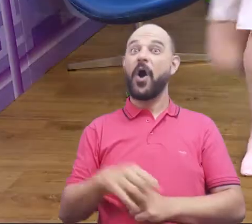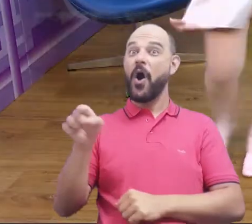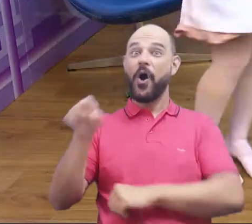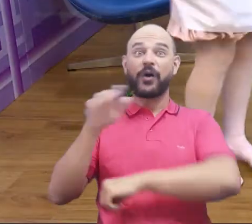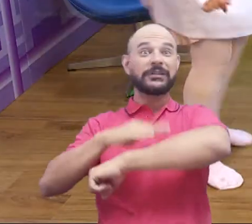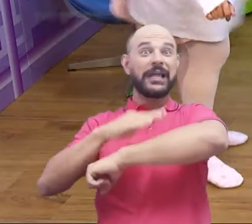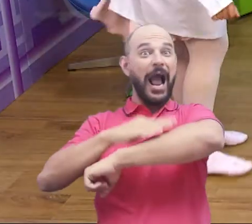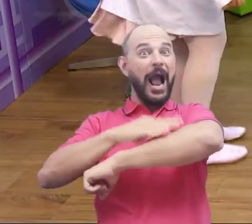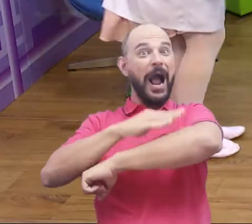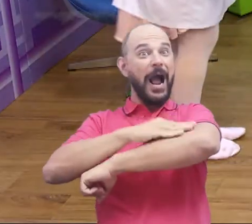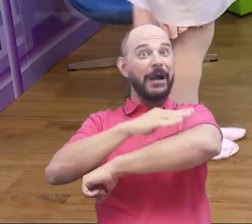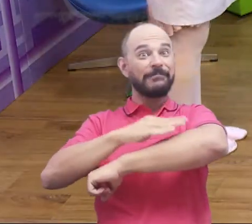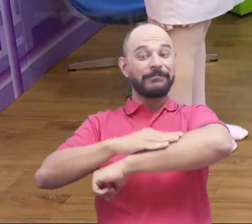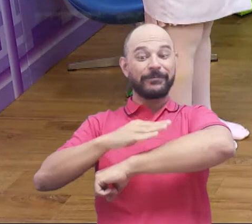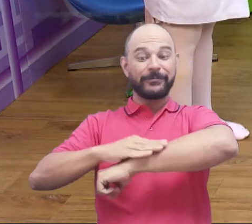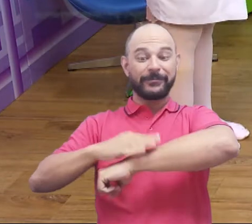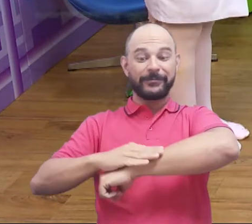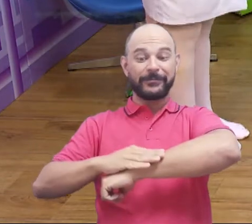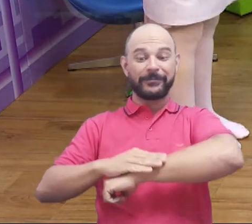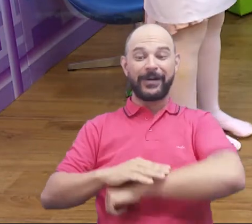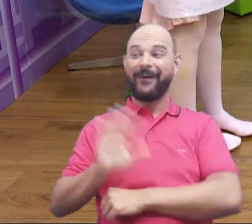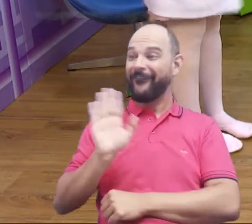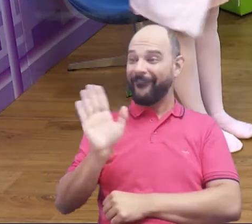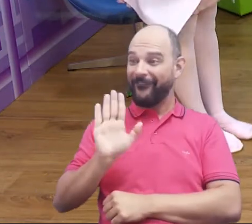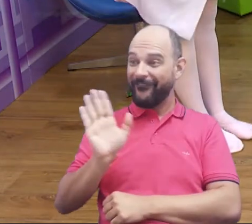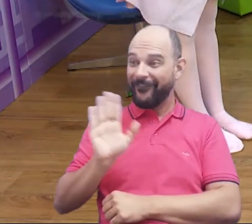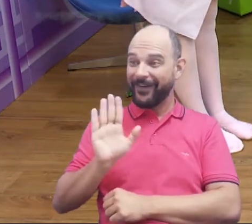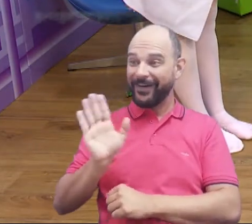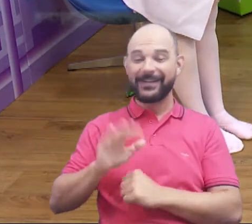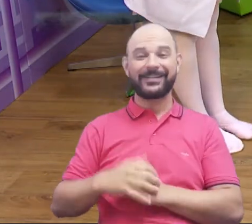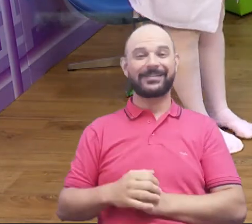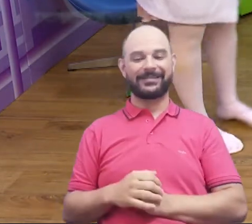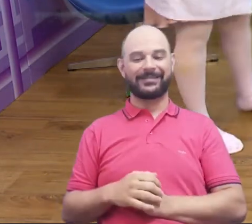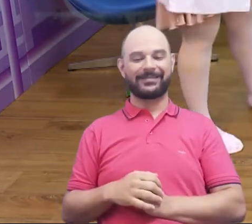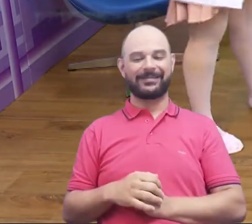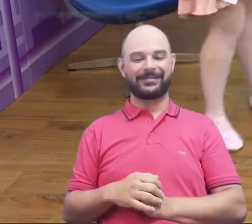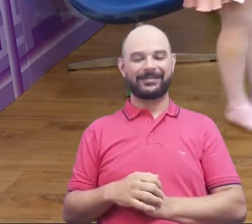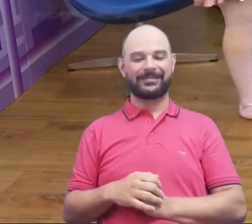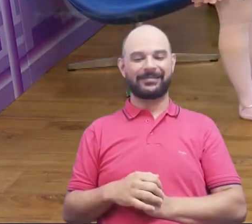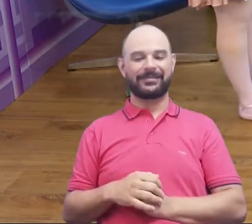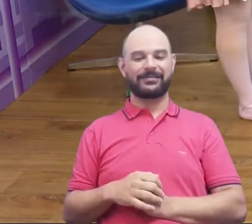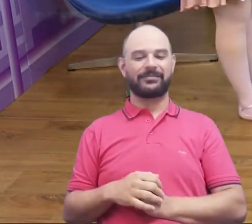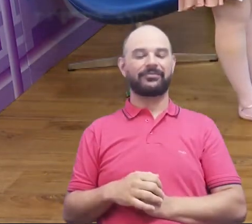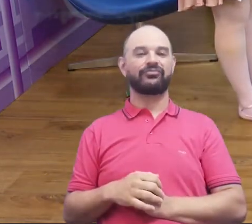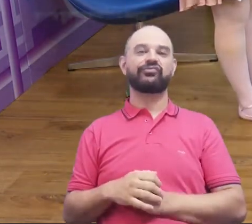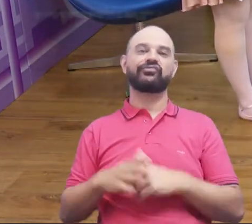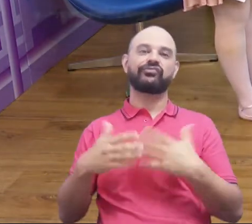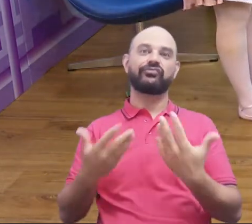O sapinho já tá aqui. E tá aqui também. Oi, sapinho!